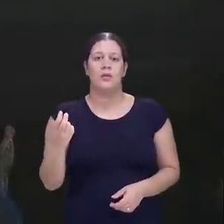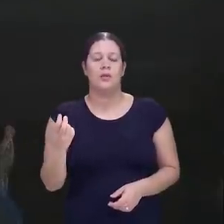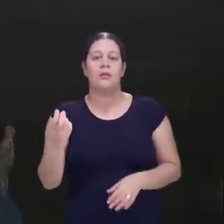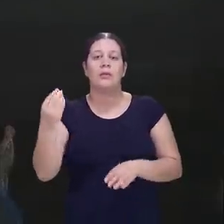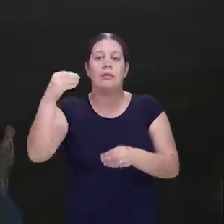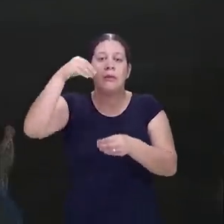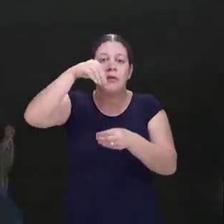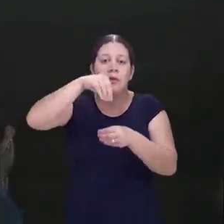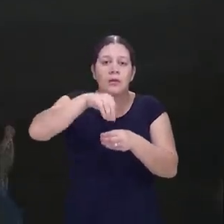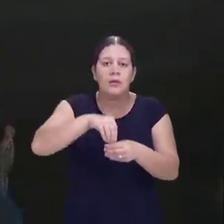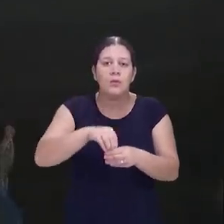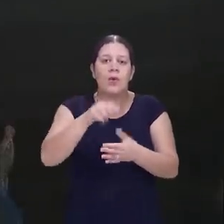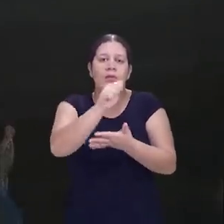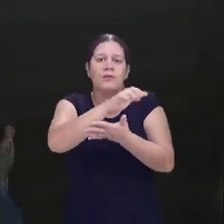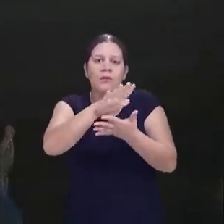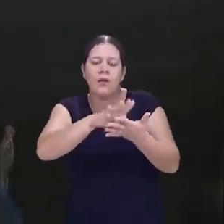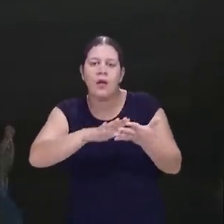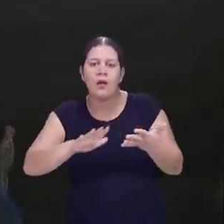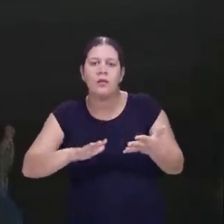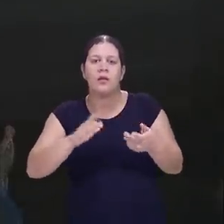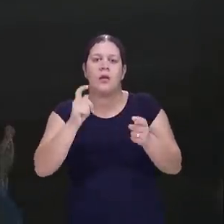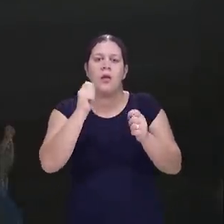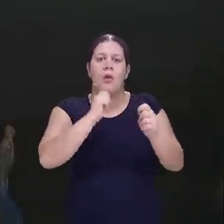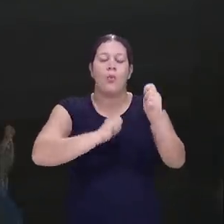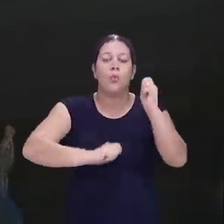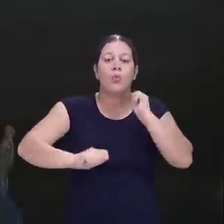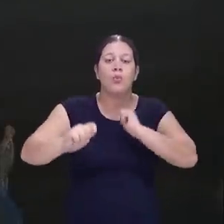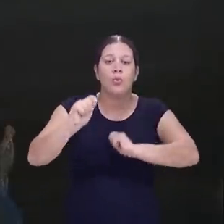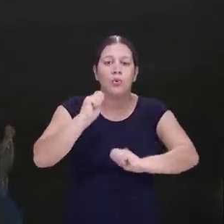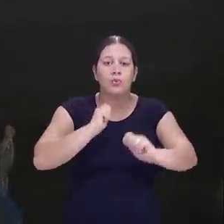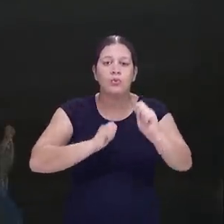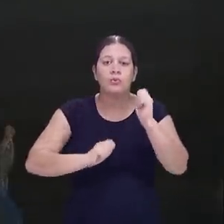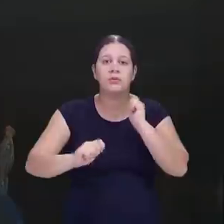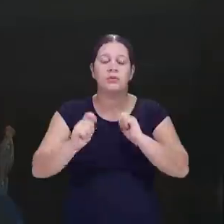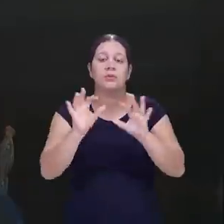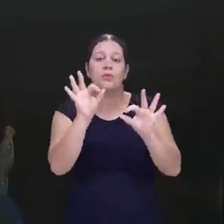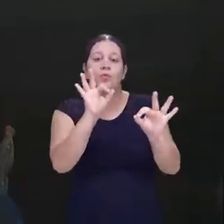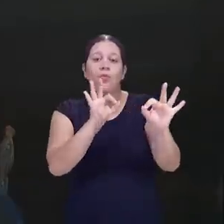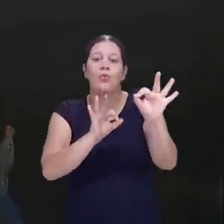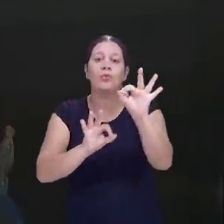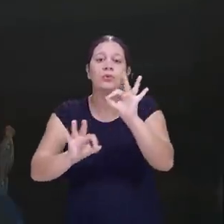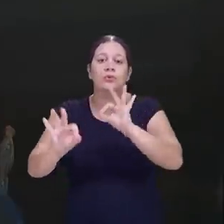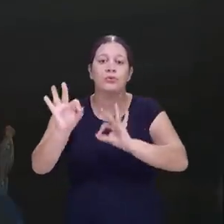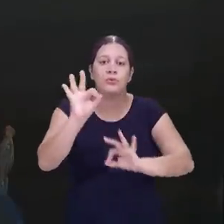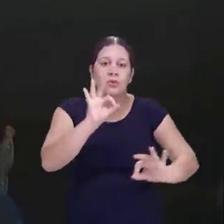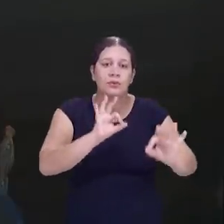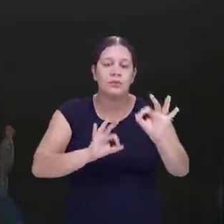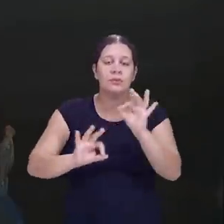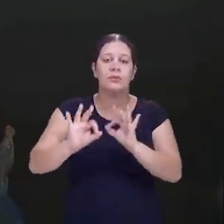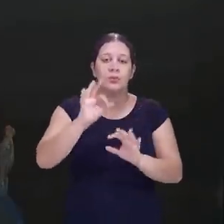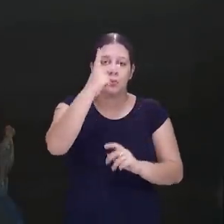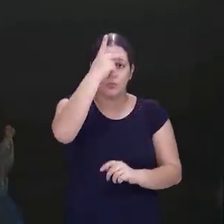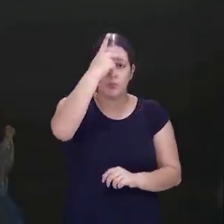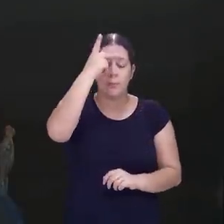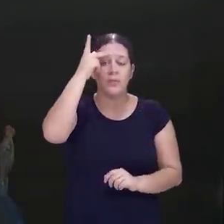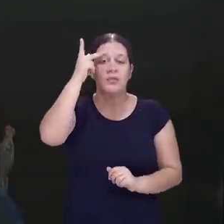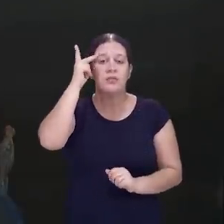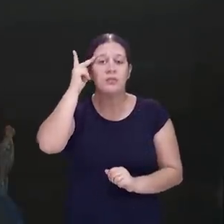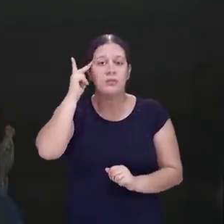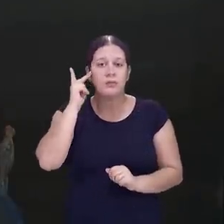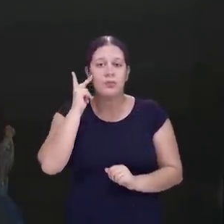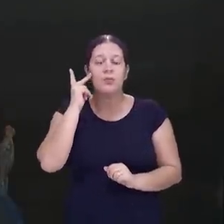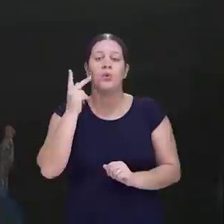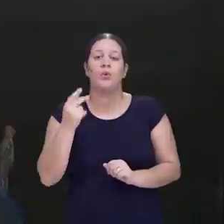envolvida, quando nós temos uma atividade econômica, quando nós temos uma organização de pessoas que